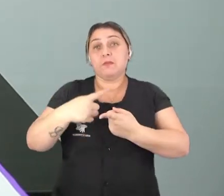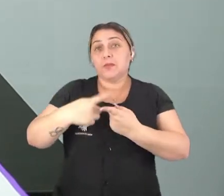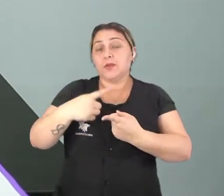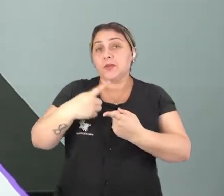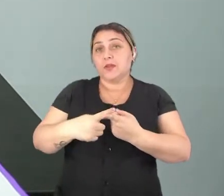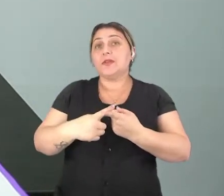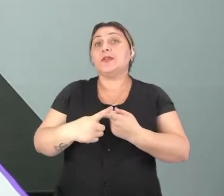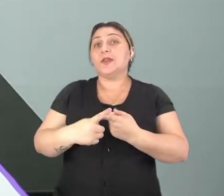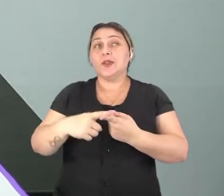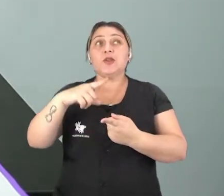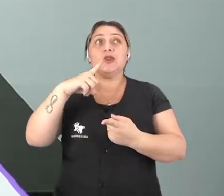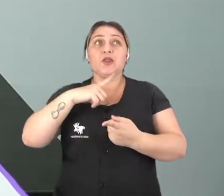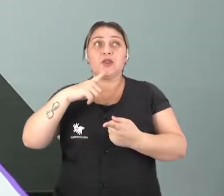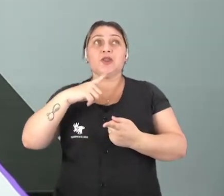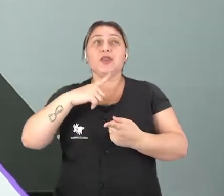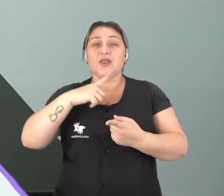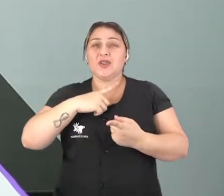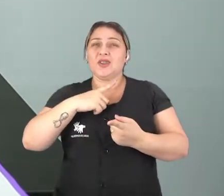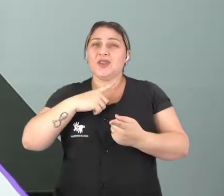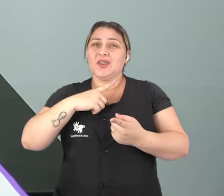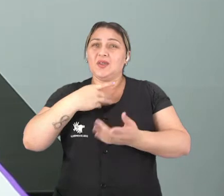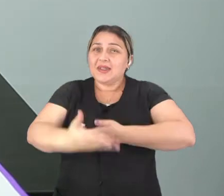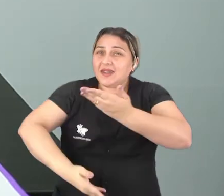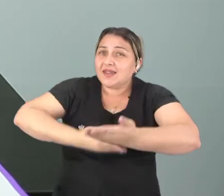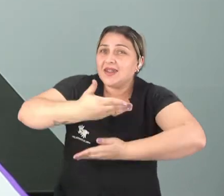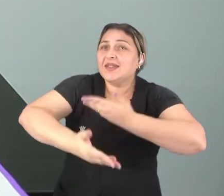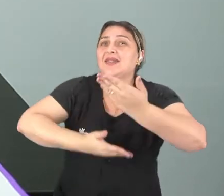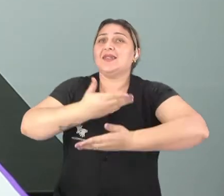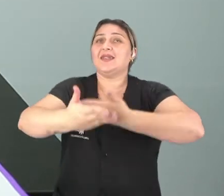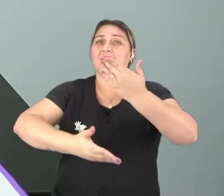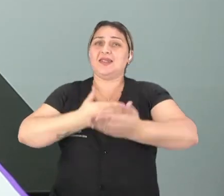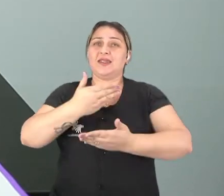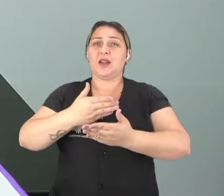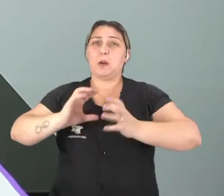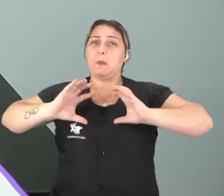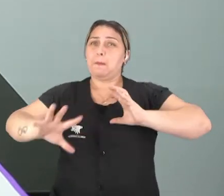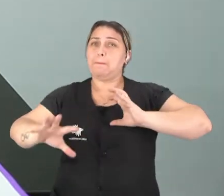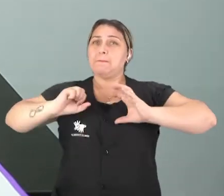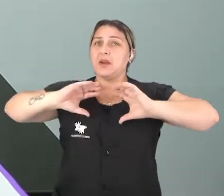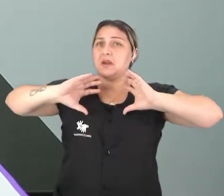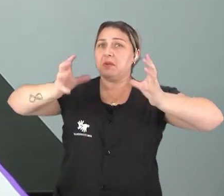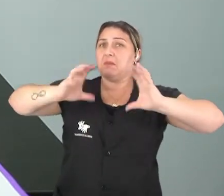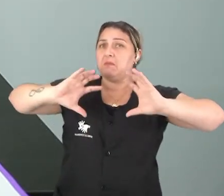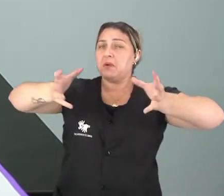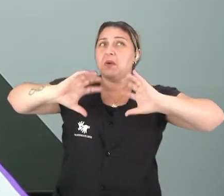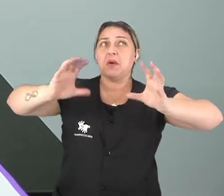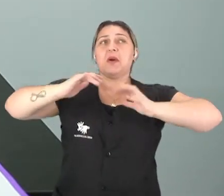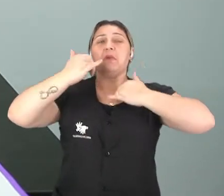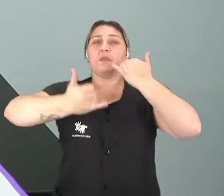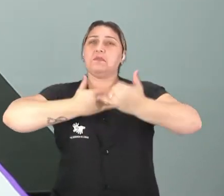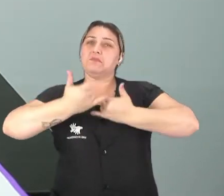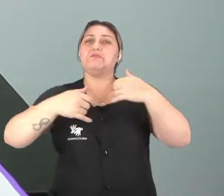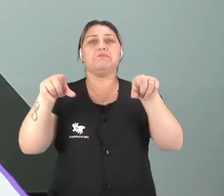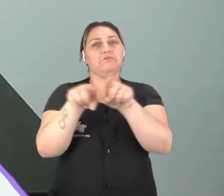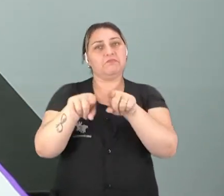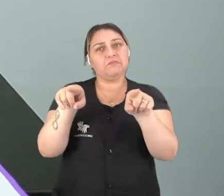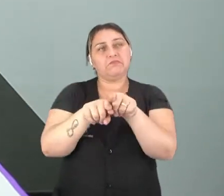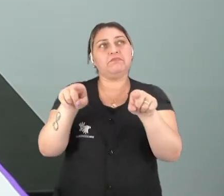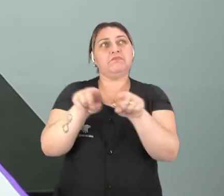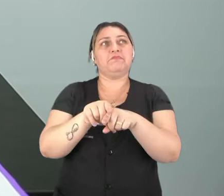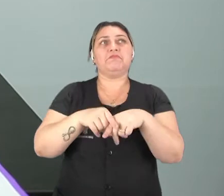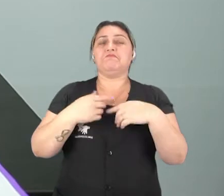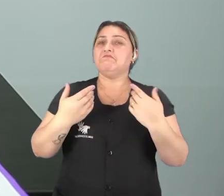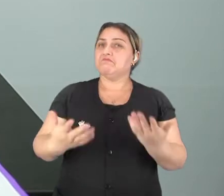Porque tinha uma atividade, o Cascão se movimentava, pegava a bola, ainda pegou uma bola para brincar também. E ele